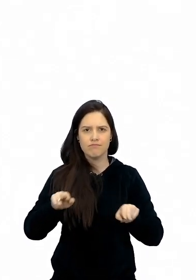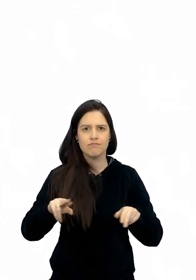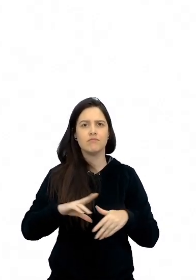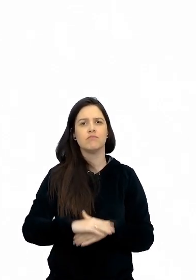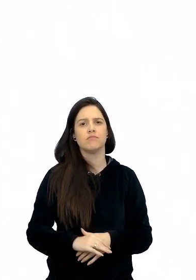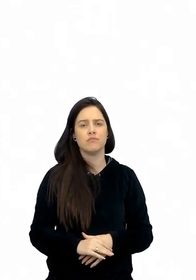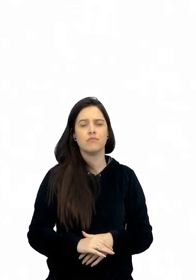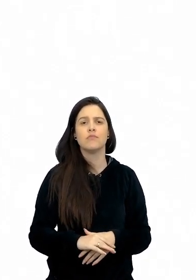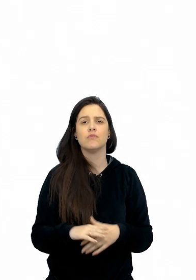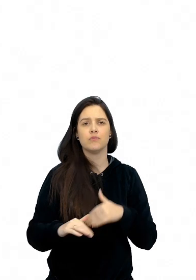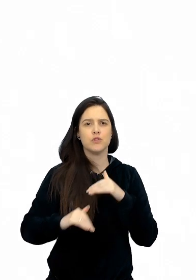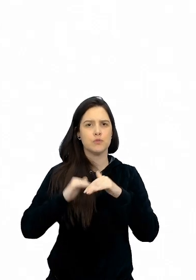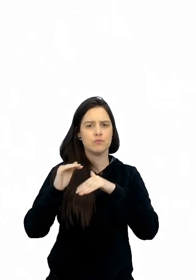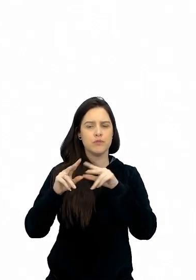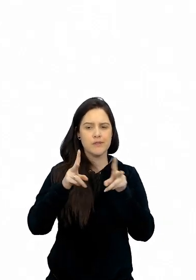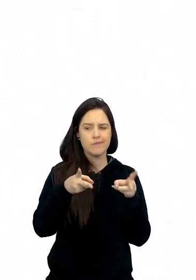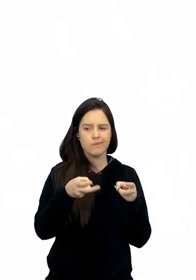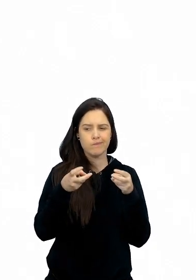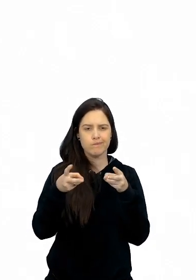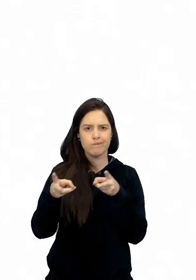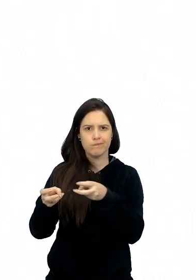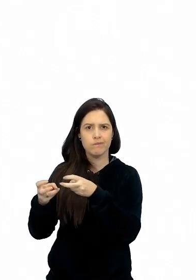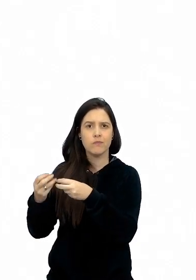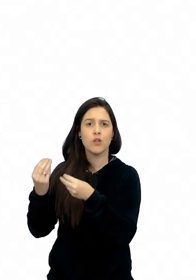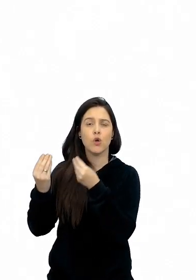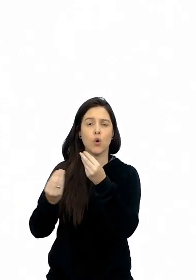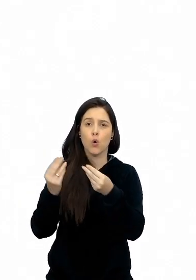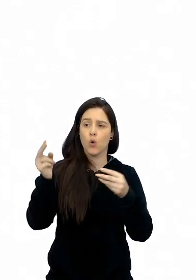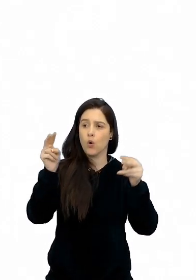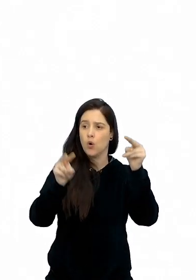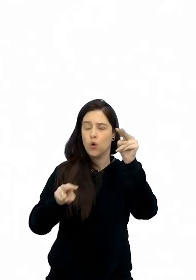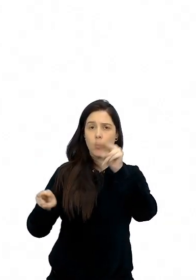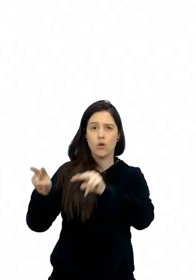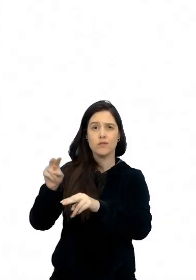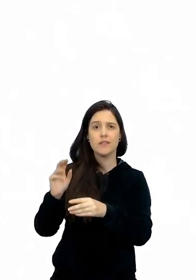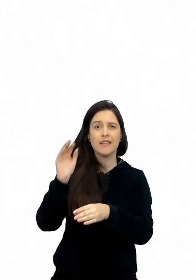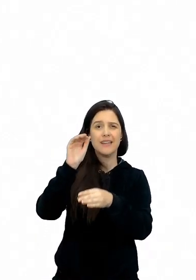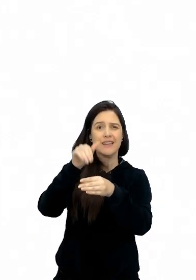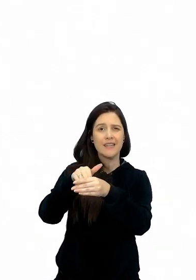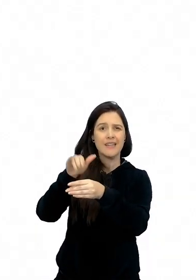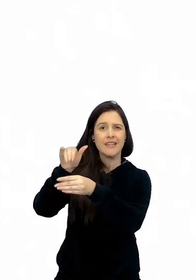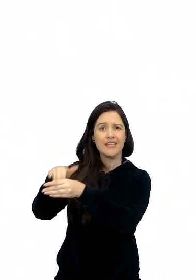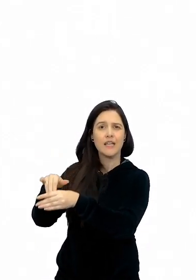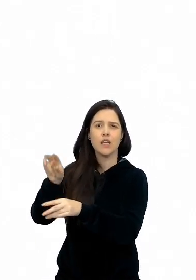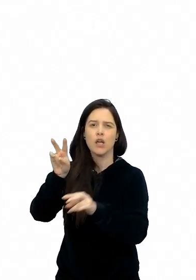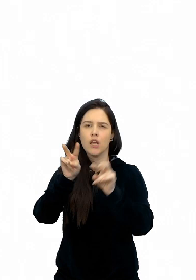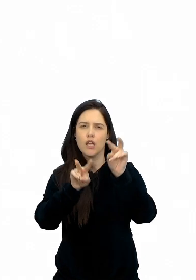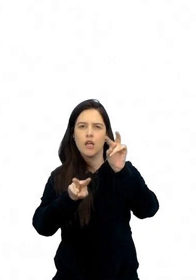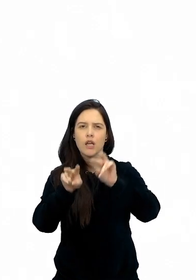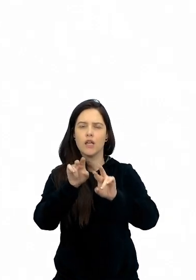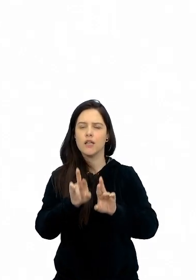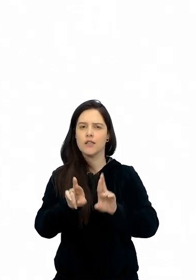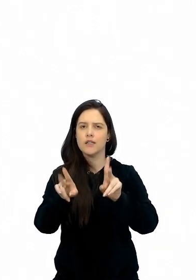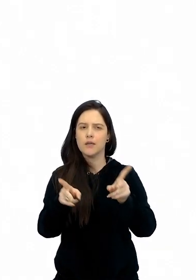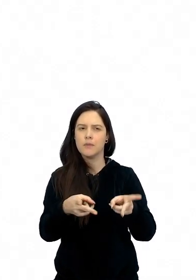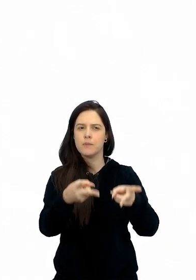de explorar com eles. E aí muda o olhar para um olhar atento, para um olhar de perceber, né, o que eu